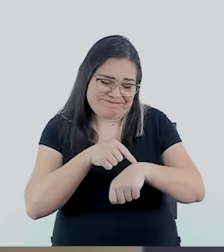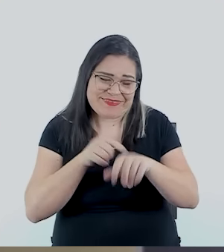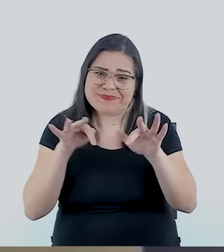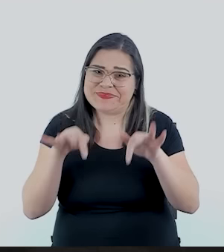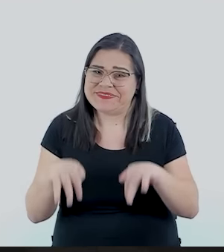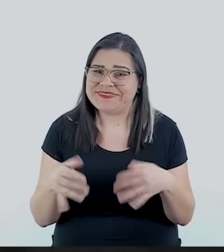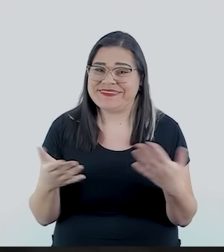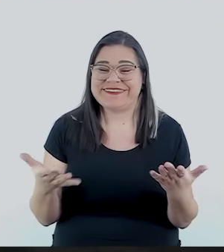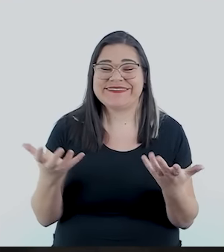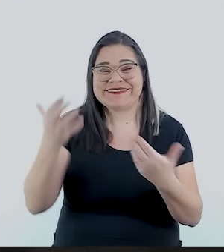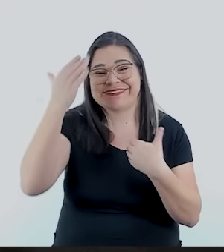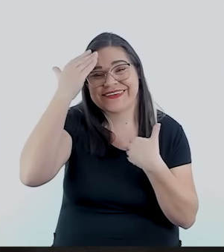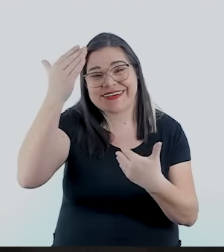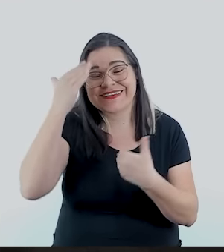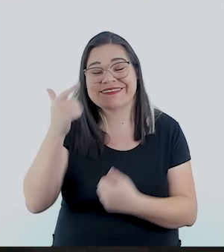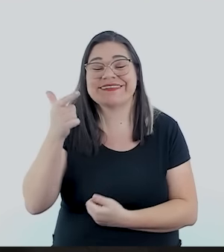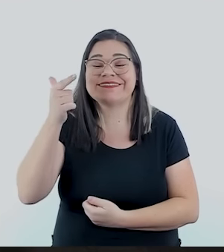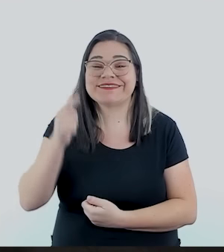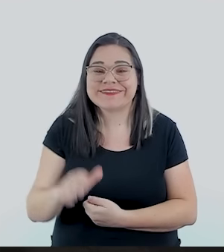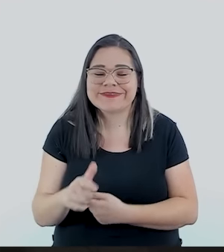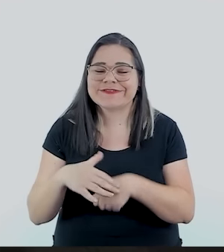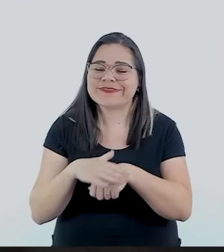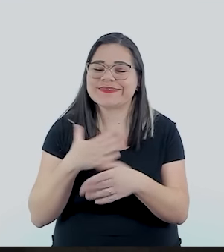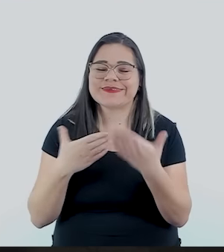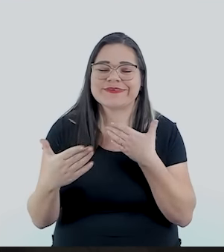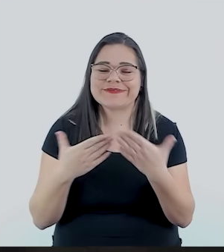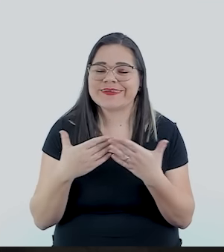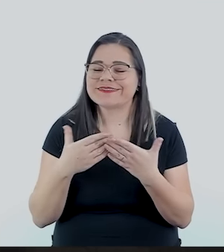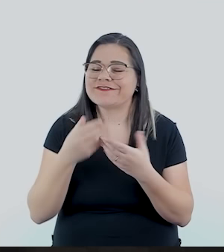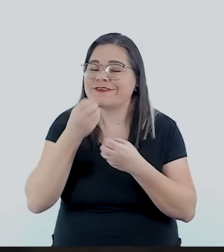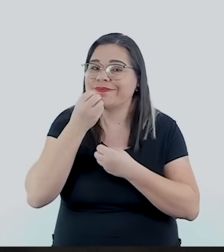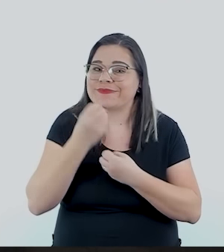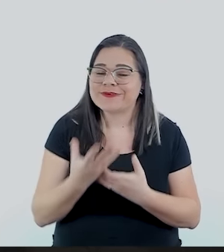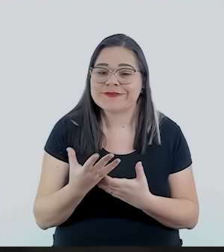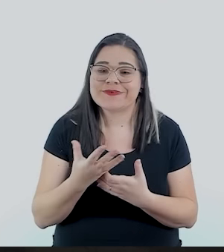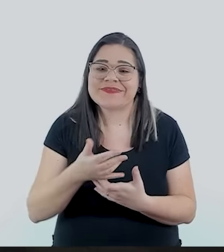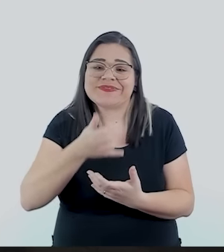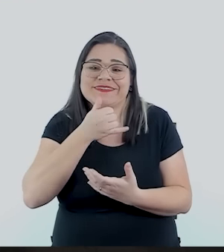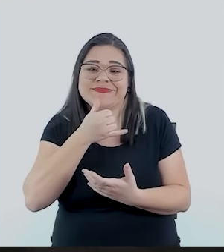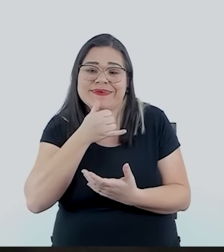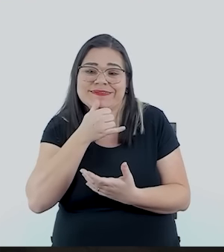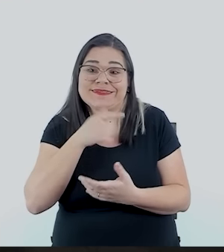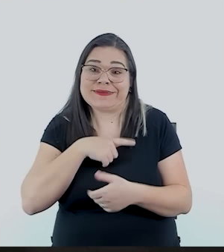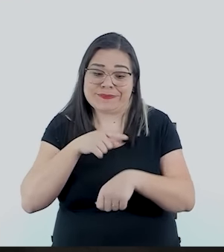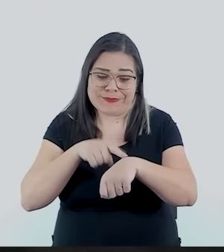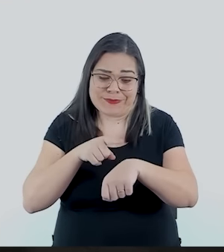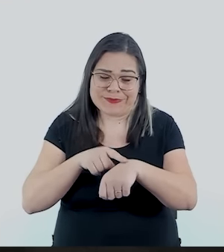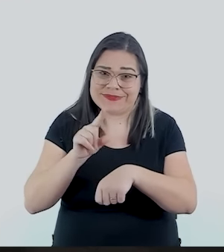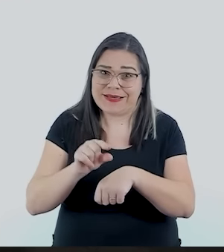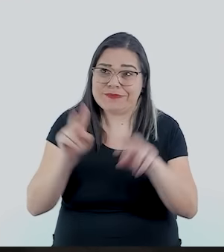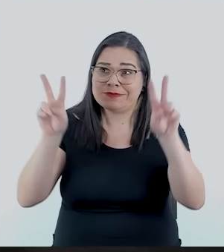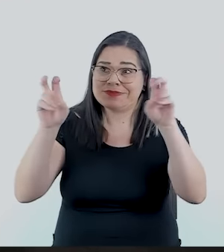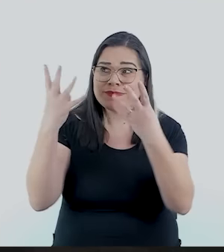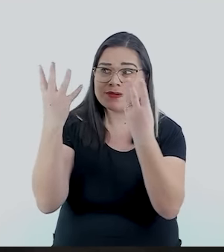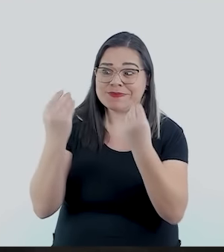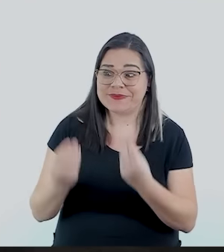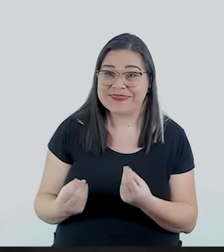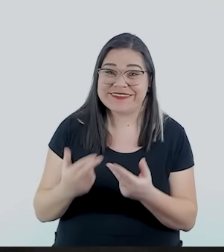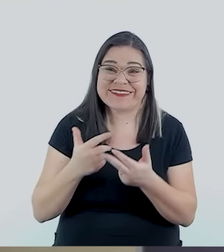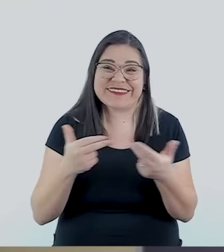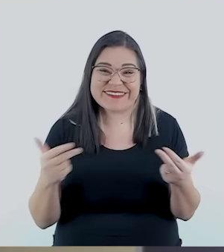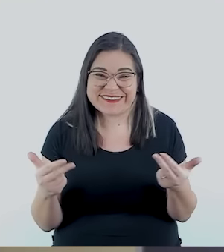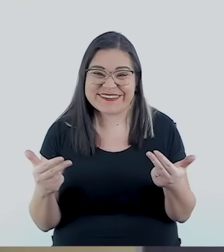Acabou queria agradecer mais uma vez a nossa conversa que foi muito produtivo infelizmente a gente tinha pouco tempo para um tema de muito